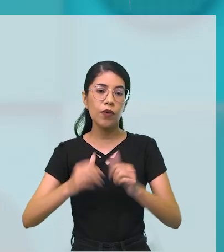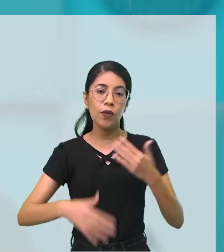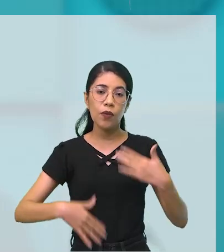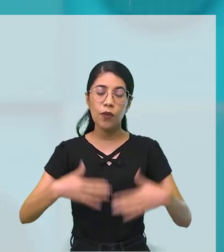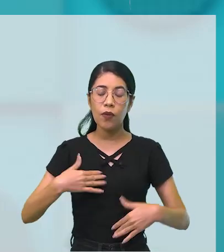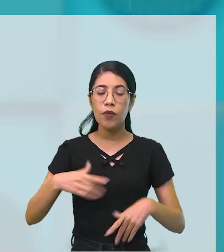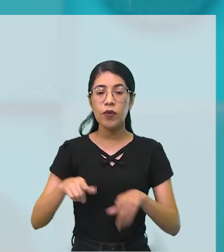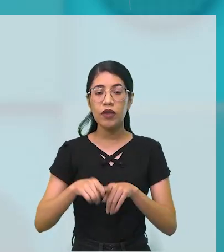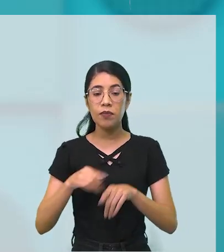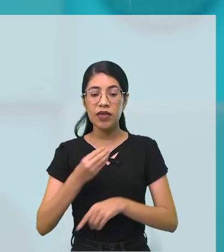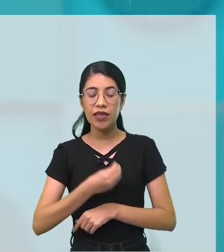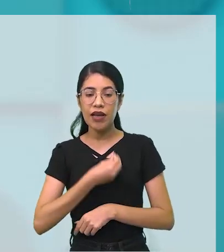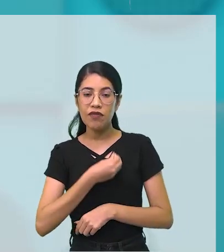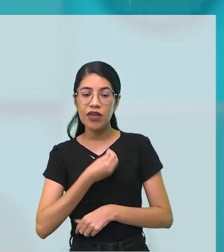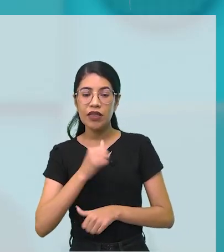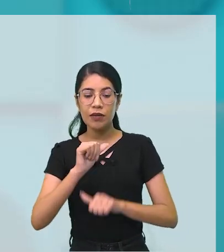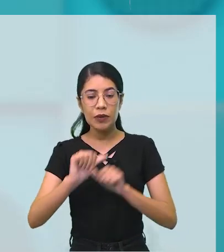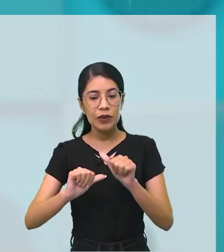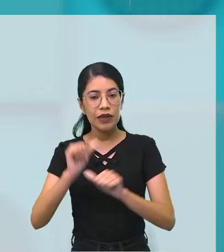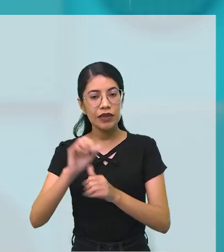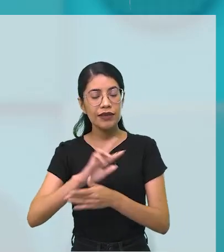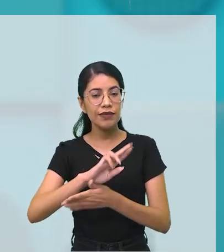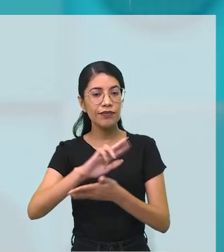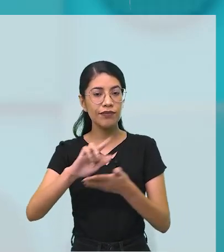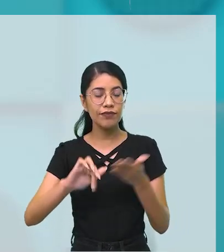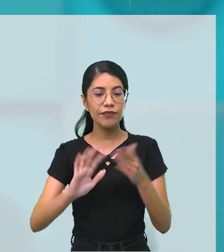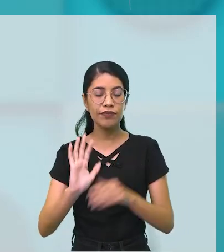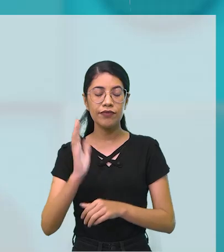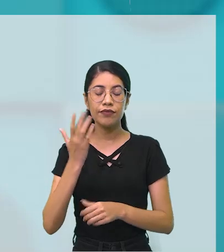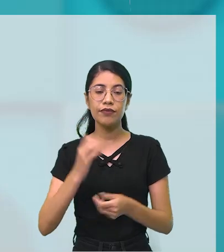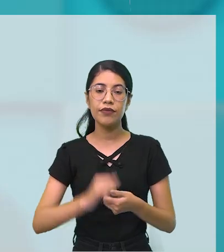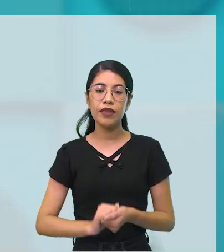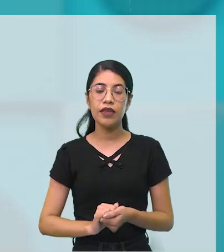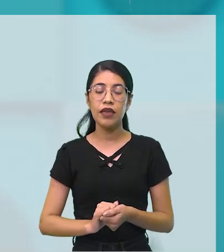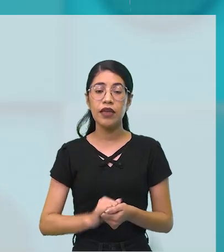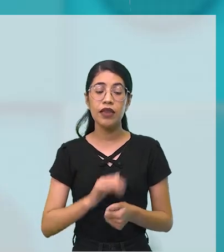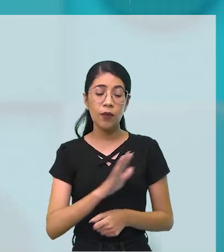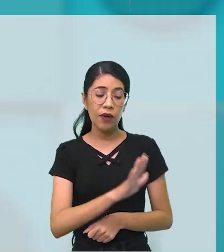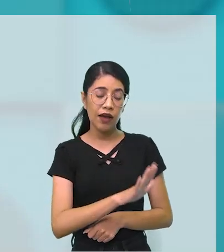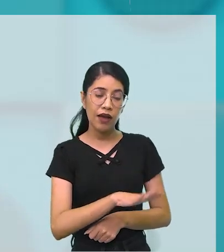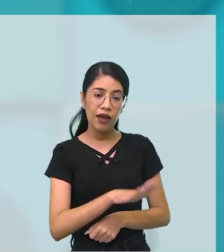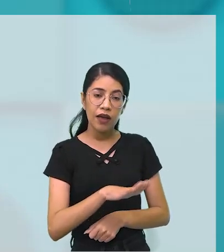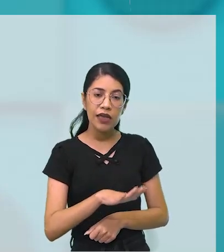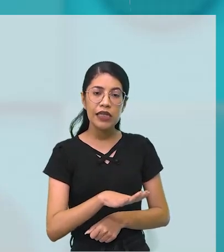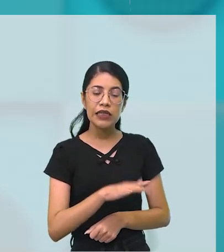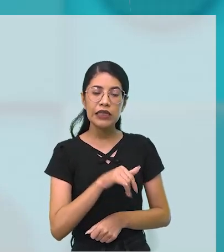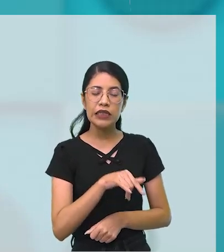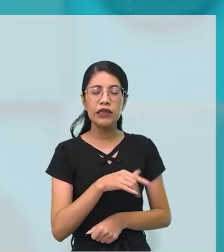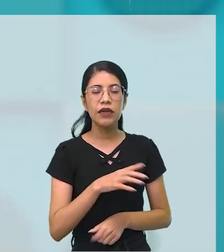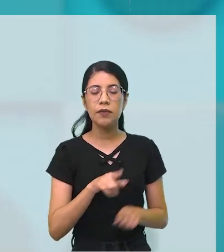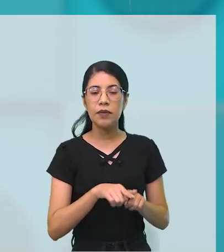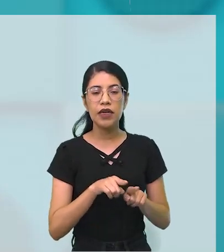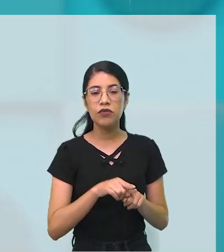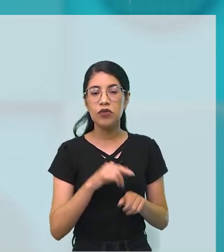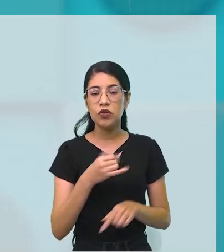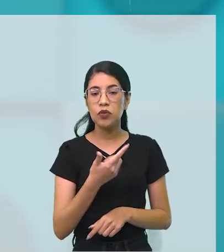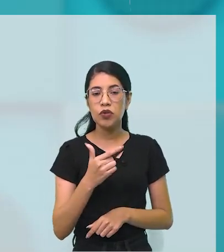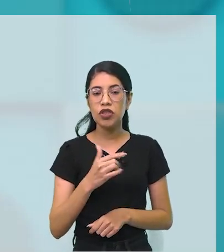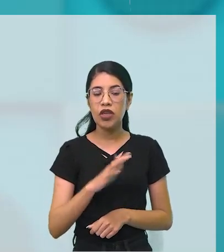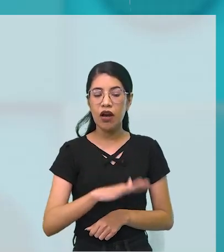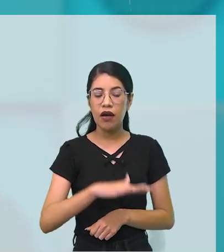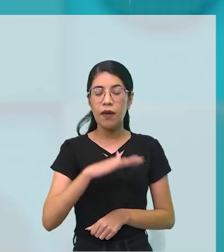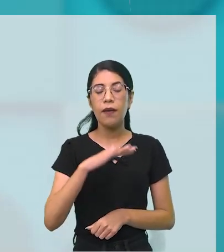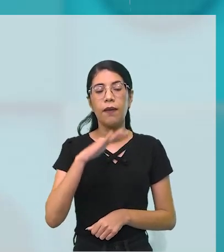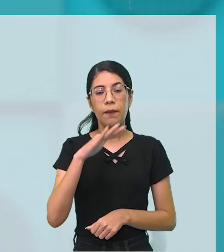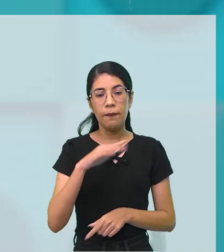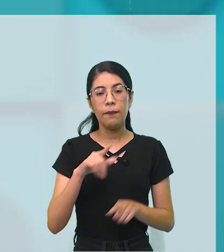dela? Ou talvez na vida dela, né? E aí vem a criança que talvez não teve uma boa infância, mas